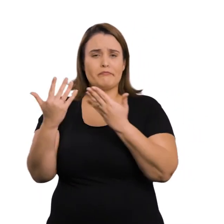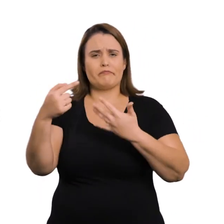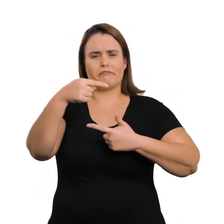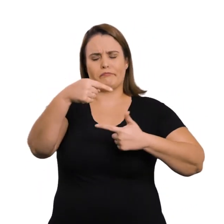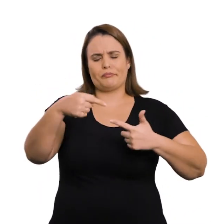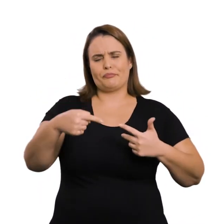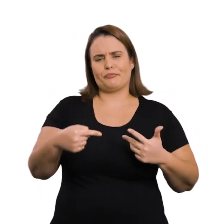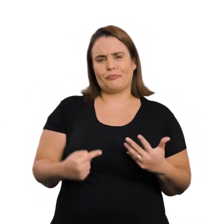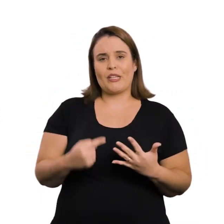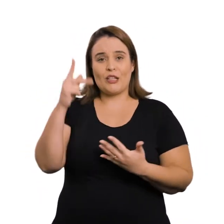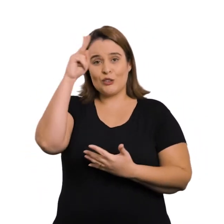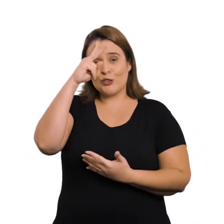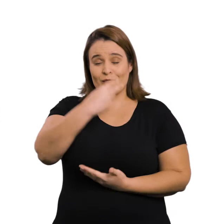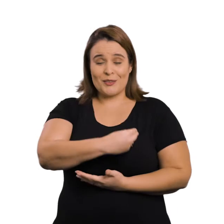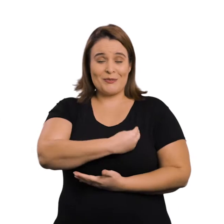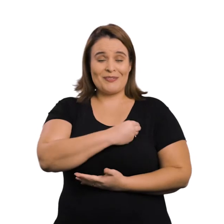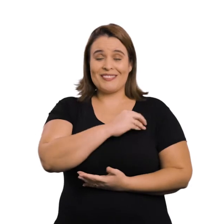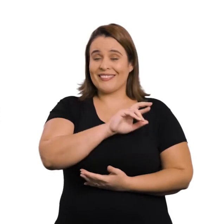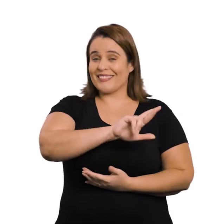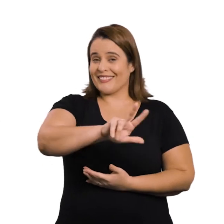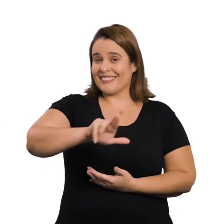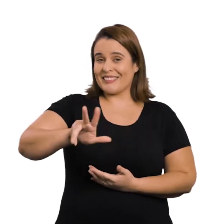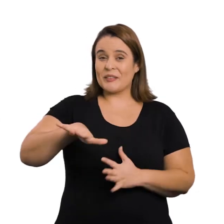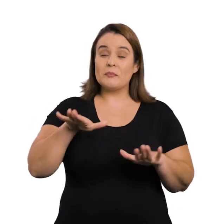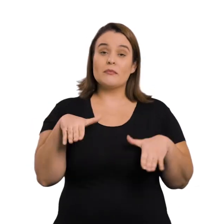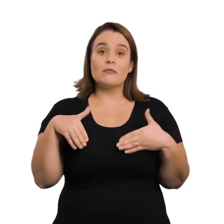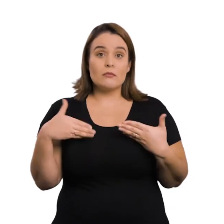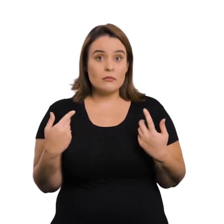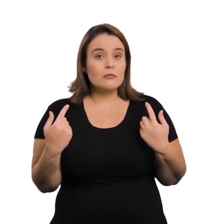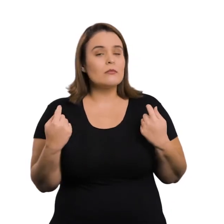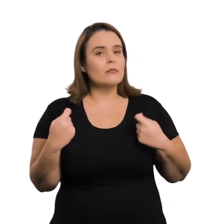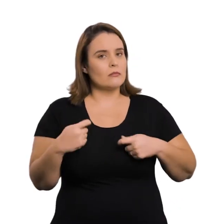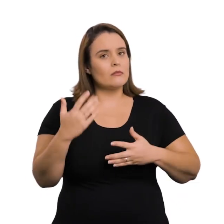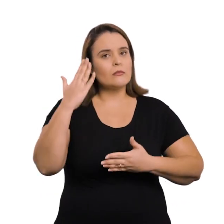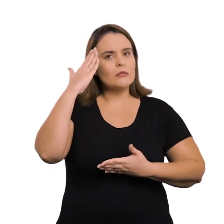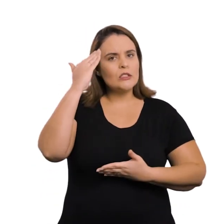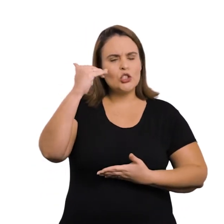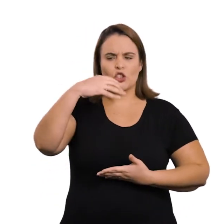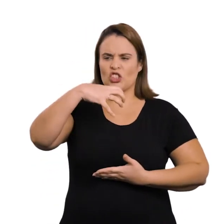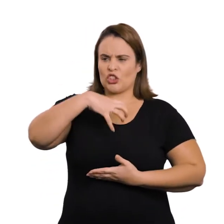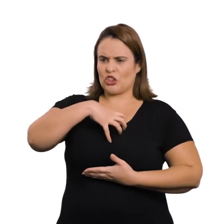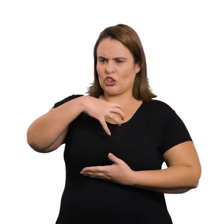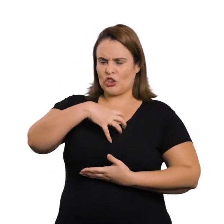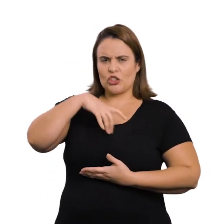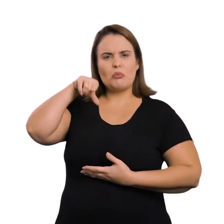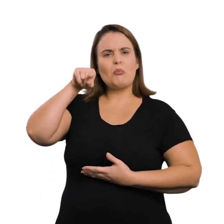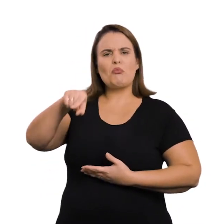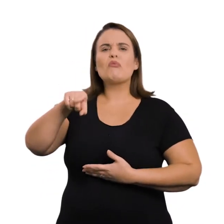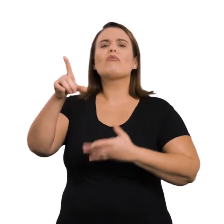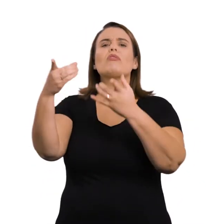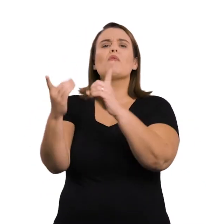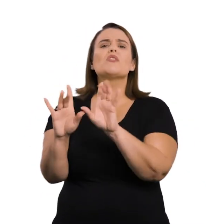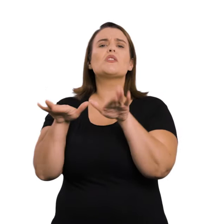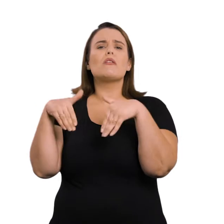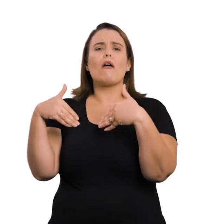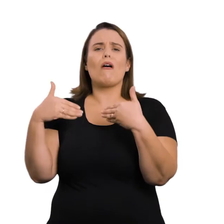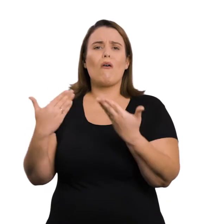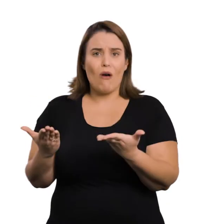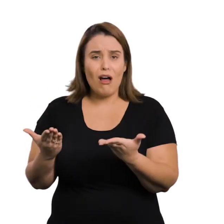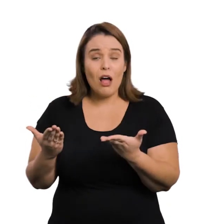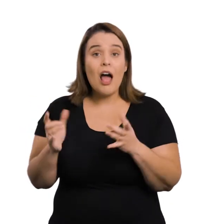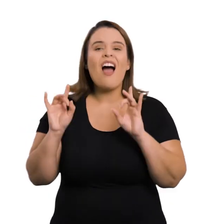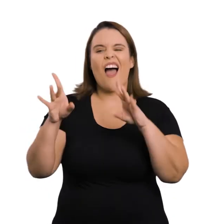esse amálgama gera histórias de vida diferentes. Por isso, saber os tipos de deficiência não é suficiente